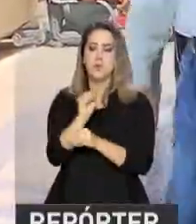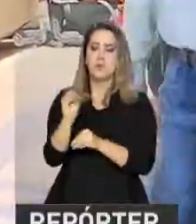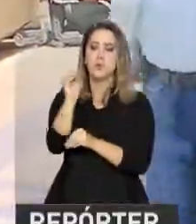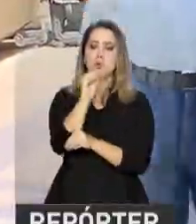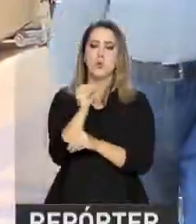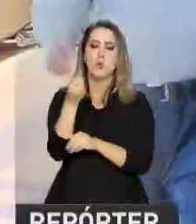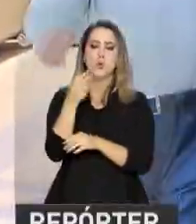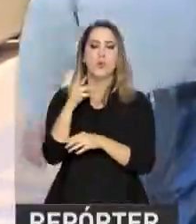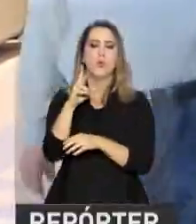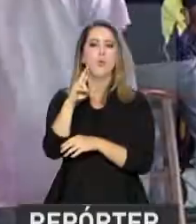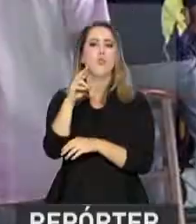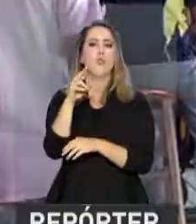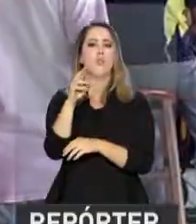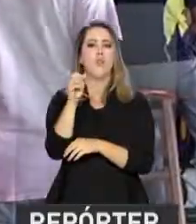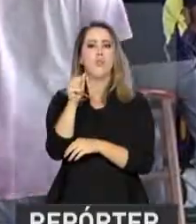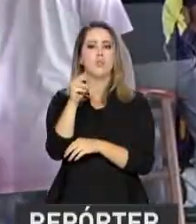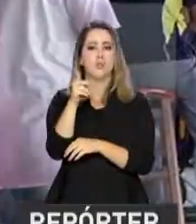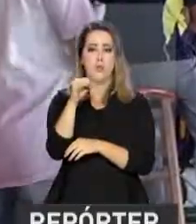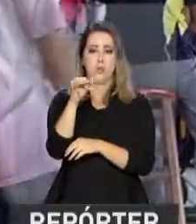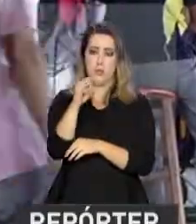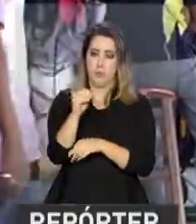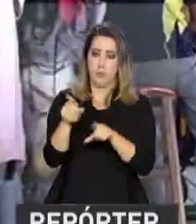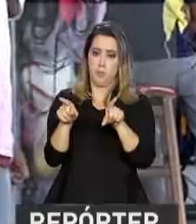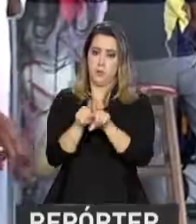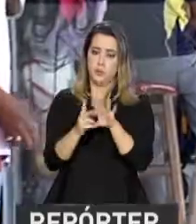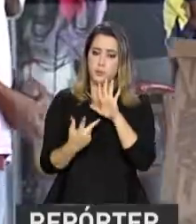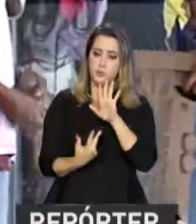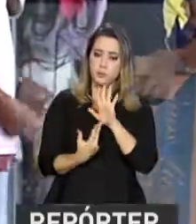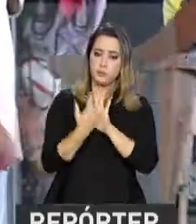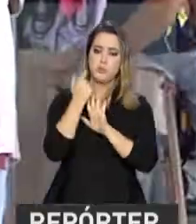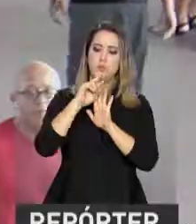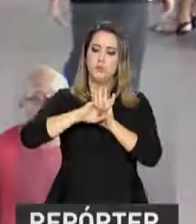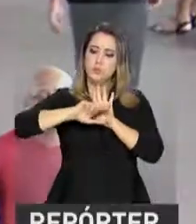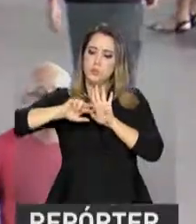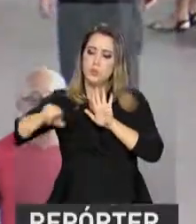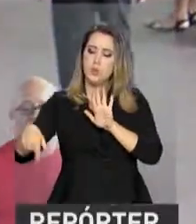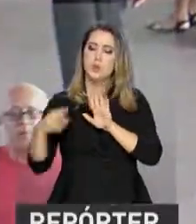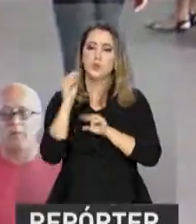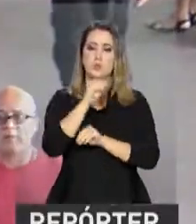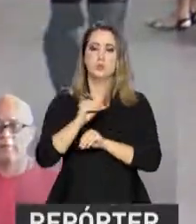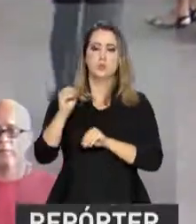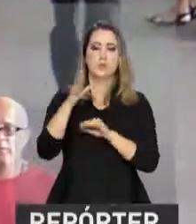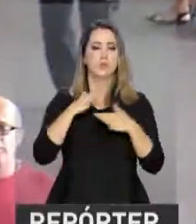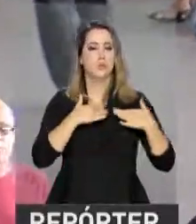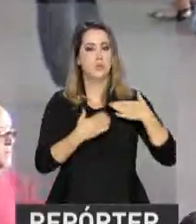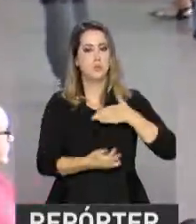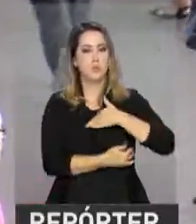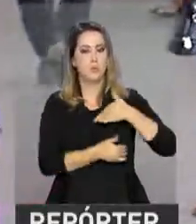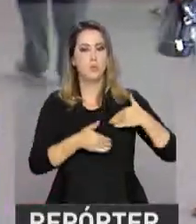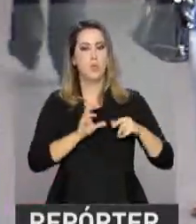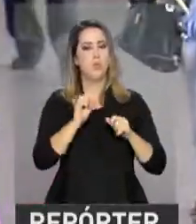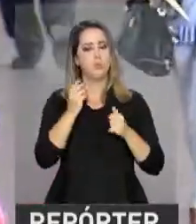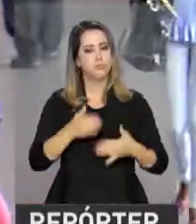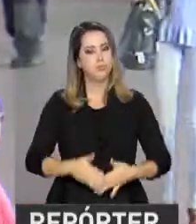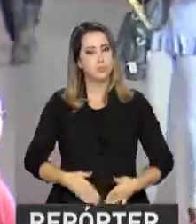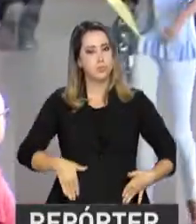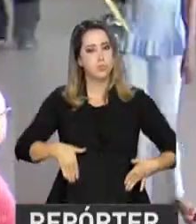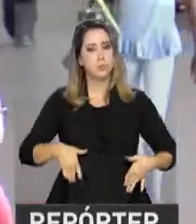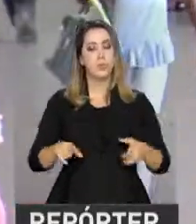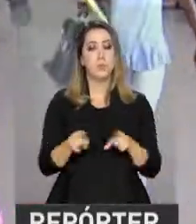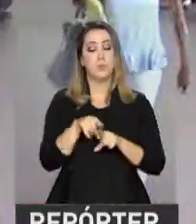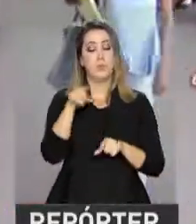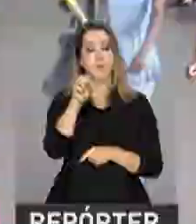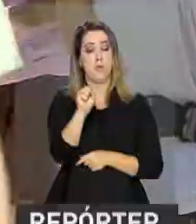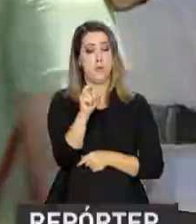radioterapia, quimioterapia, cirurgias oncológicas e exames preventivos de mamografia e Papanicolau. O Sistema Único de